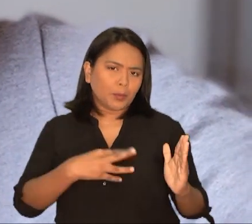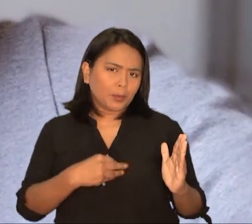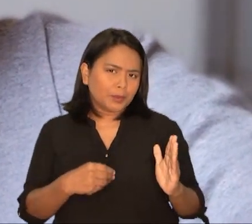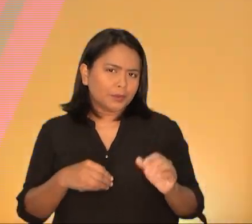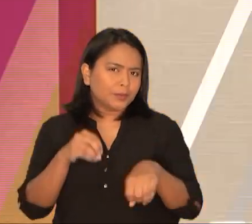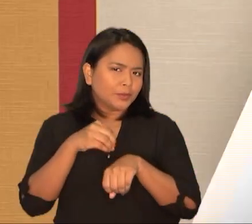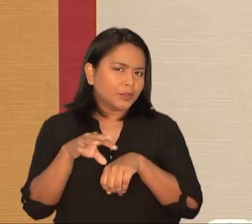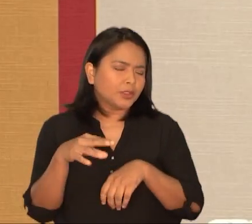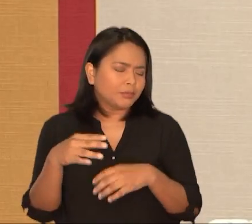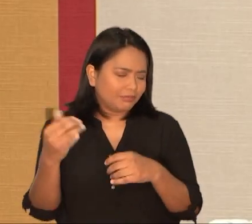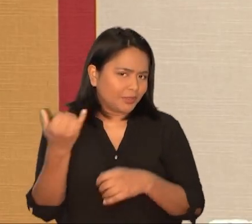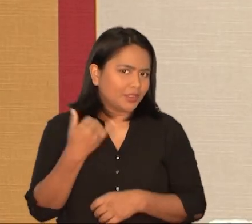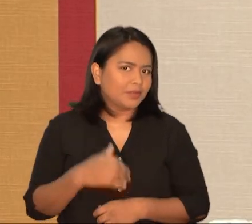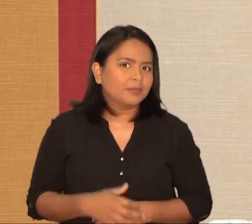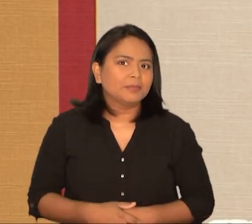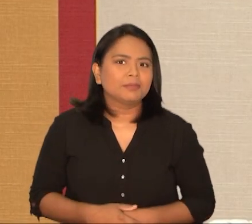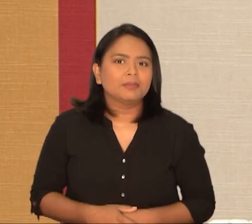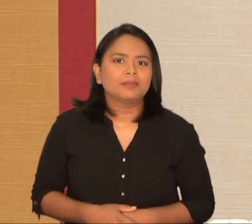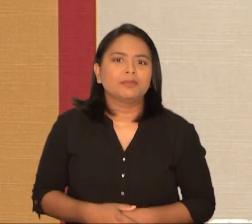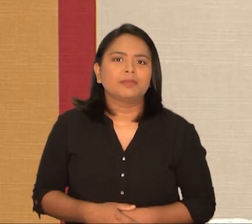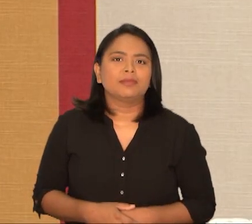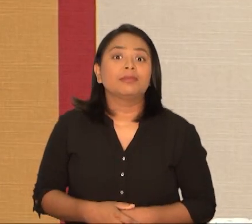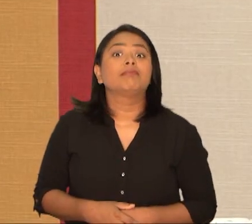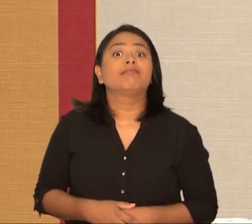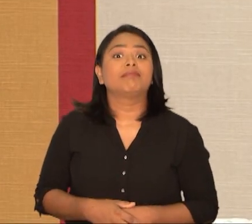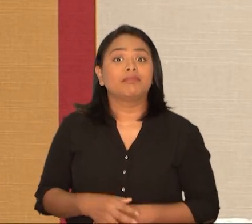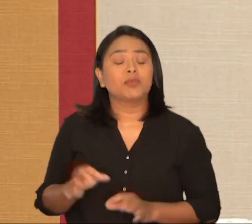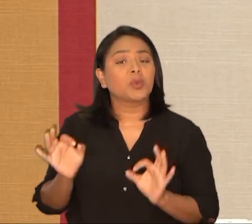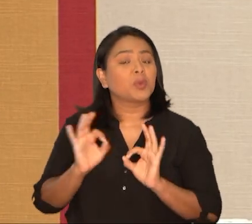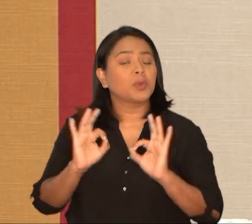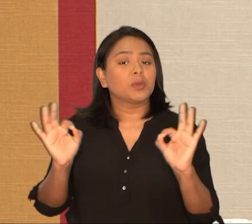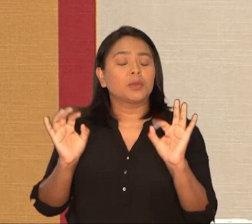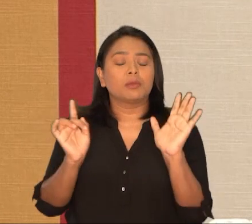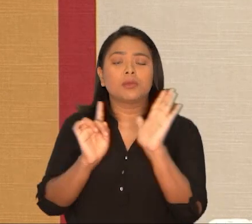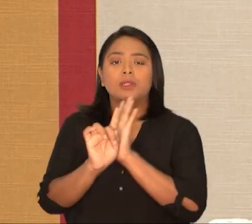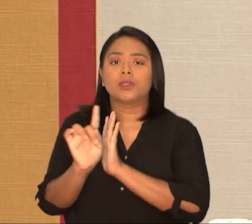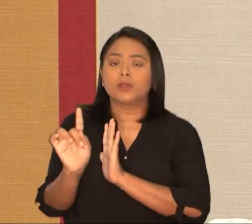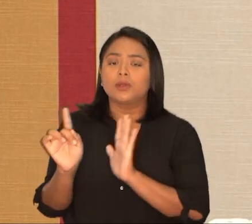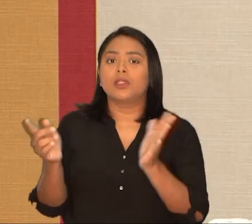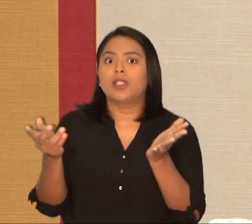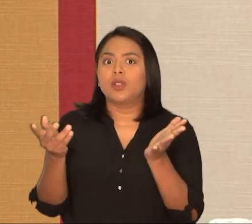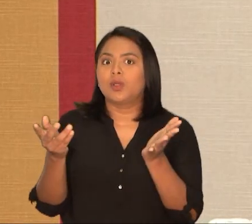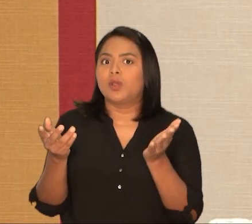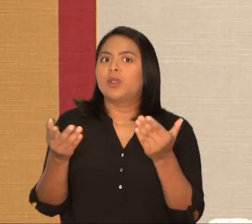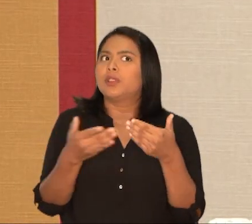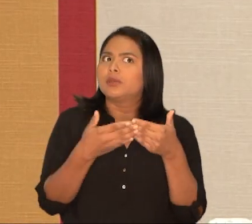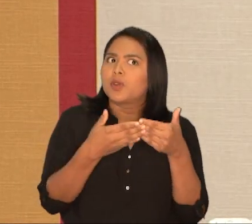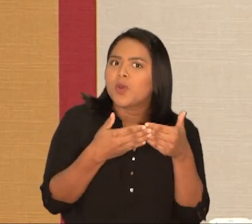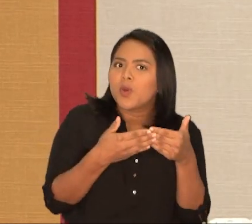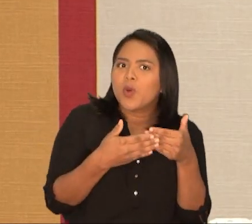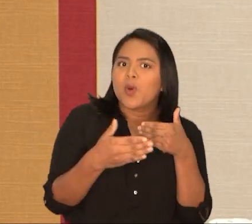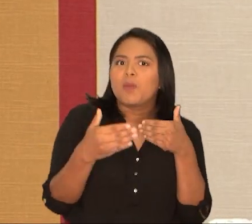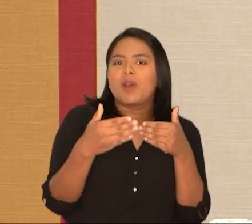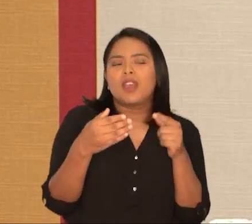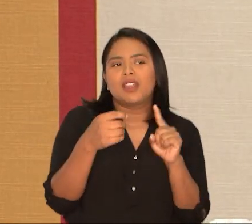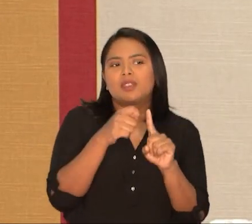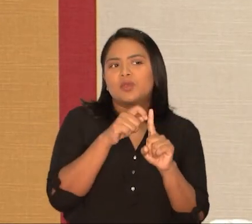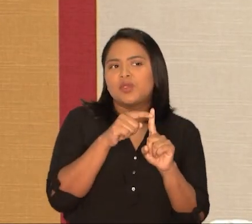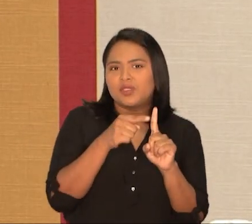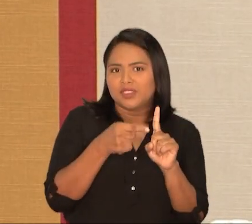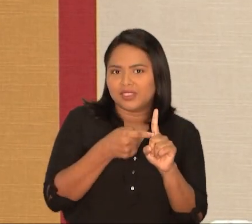digam aí. Então, Ana Carolina, uma ótima pergunta essa sua, ainda mais pensando que você está no início aí do processo de gestação,